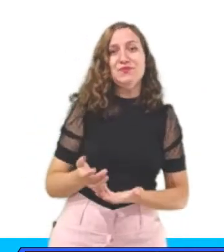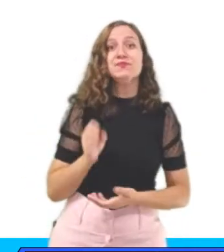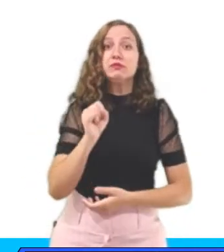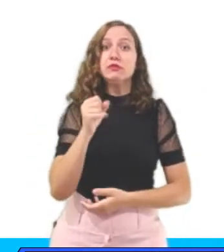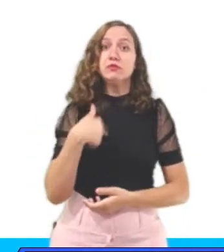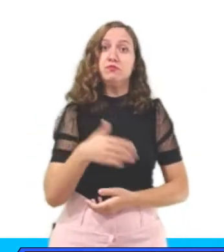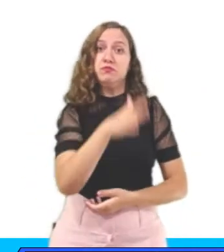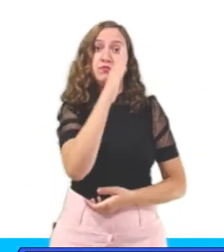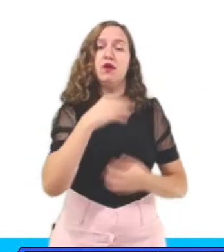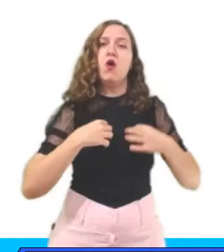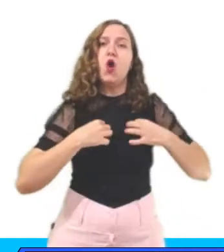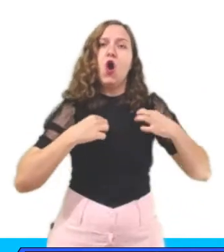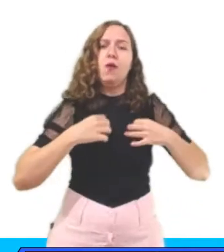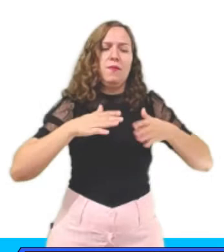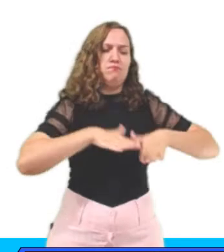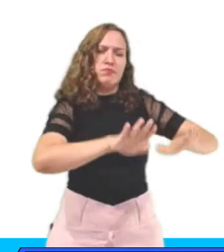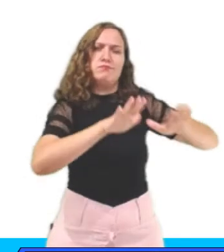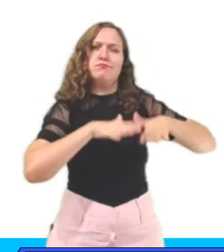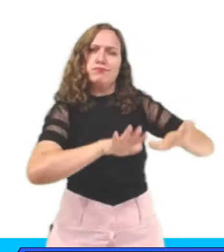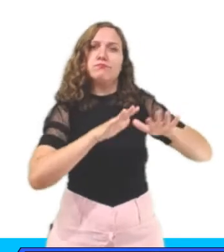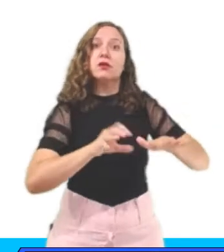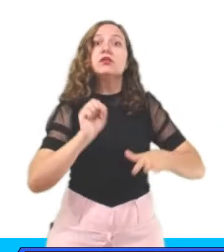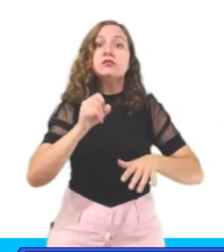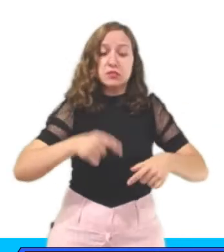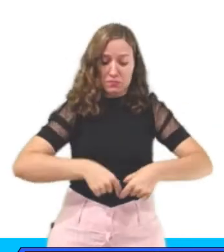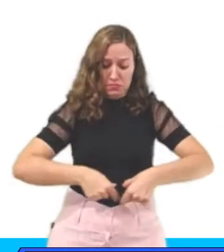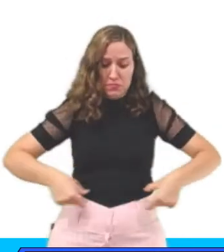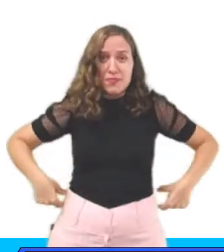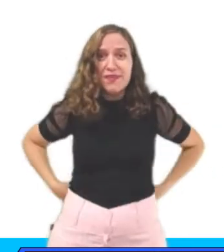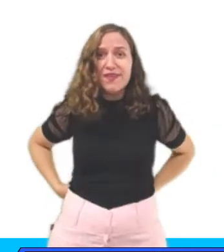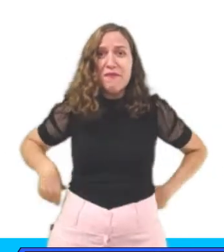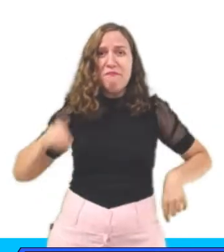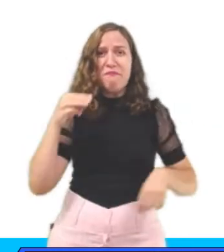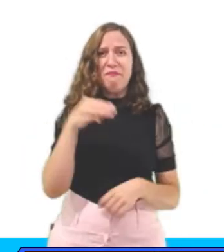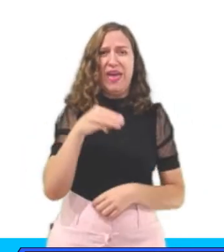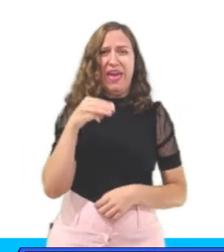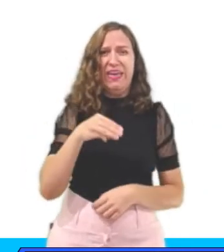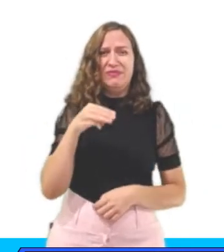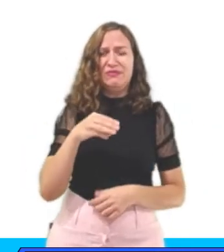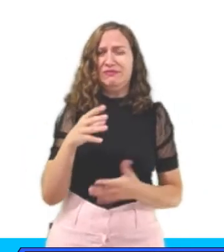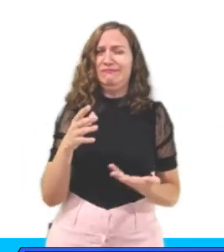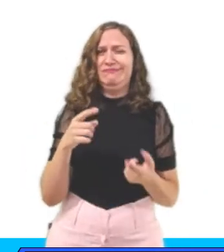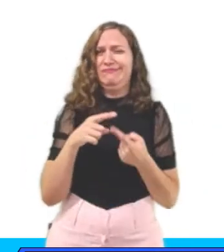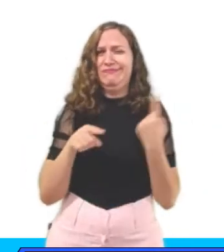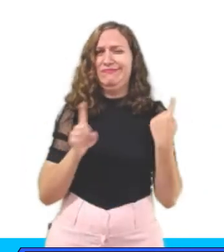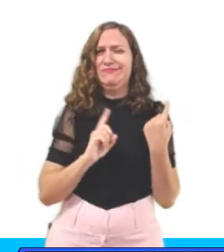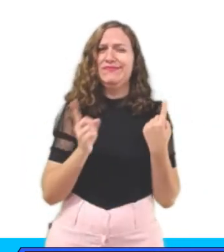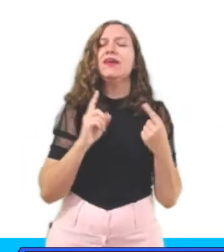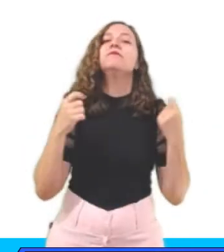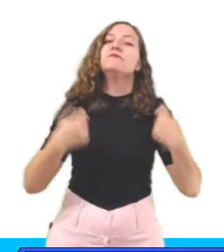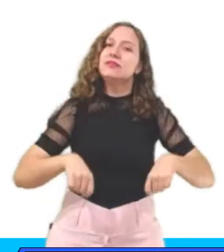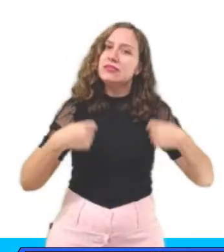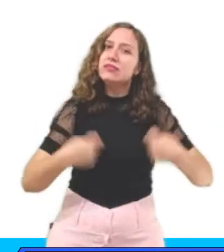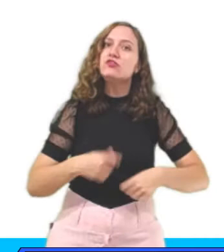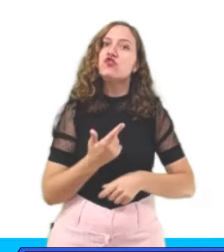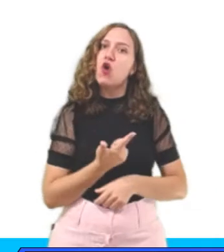costureira? Já pensou ela medindo a sua cintura com 1 metro? Não vai rolar. Ela vai usar a